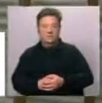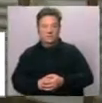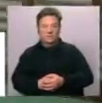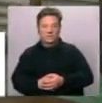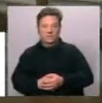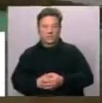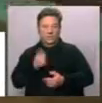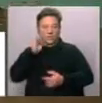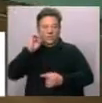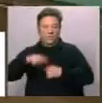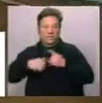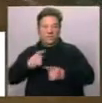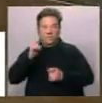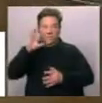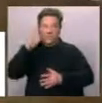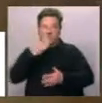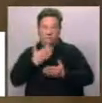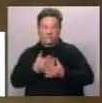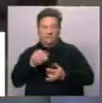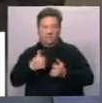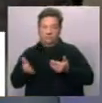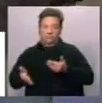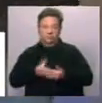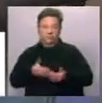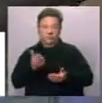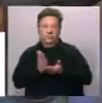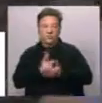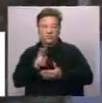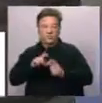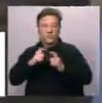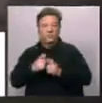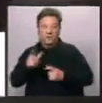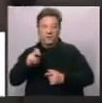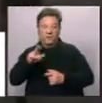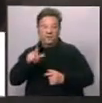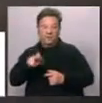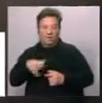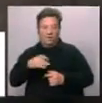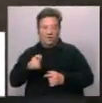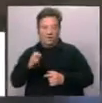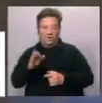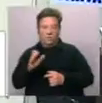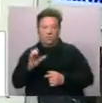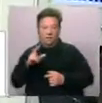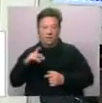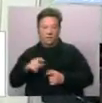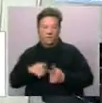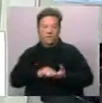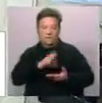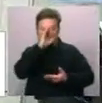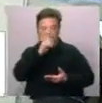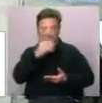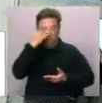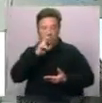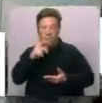depois do mau tempo ter um manual encerramento da fundaj ao sandro helano secretária de estado da educação foi conferir os